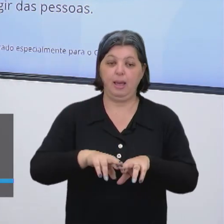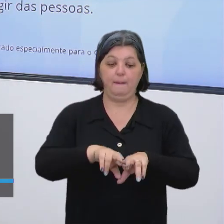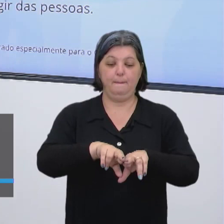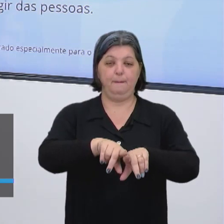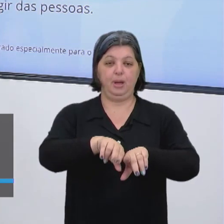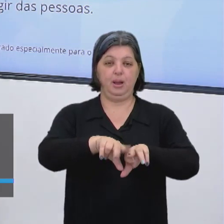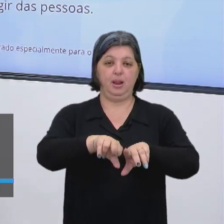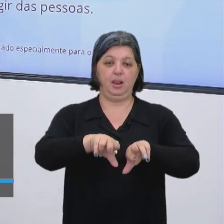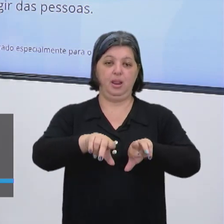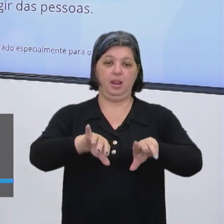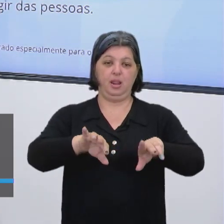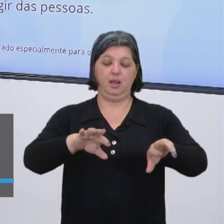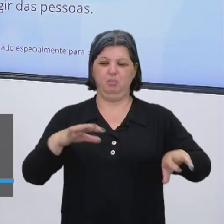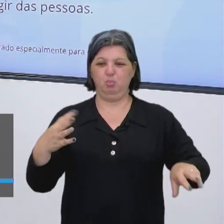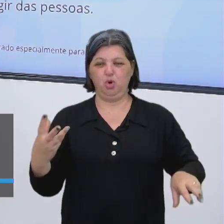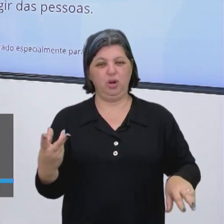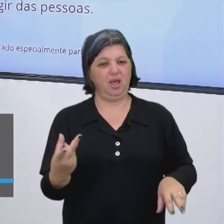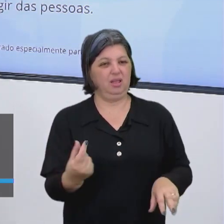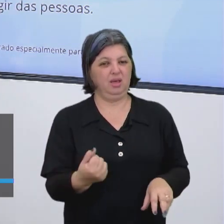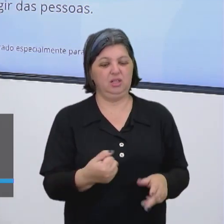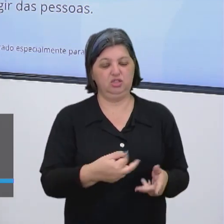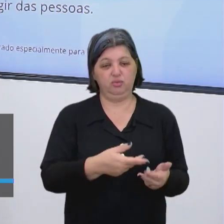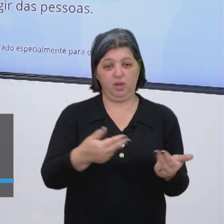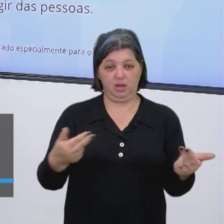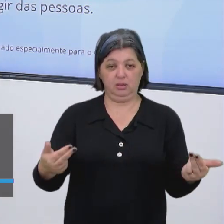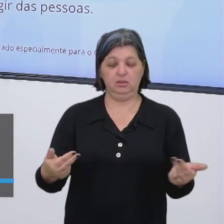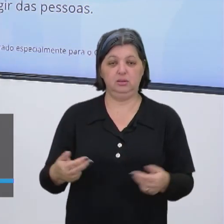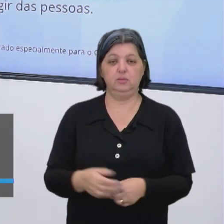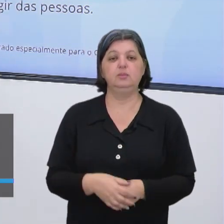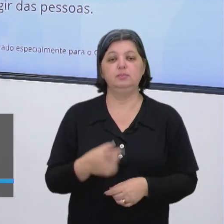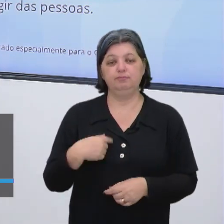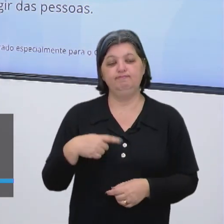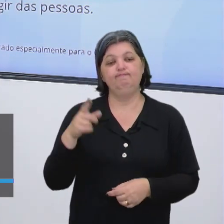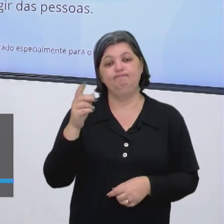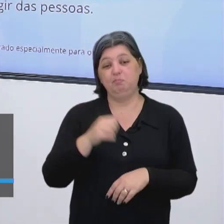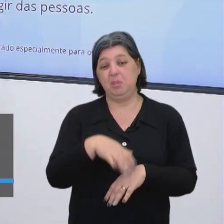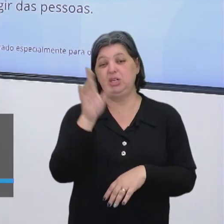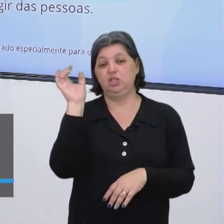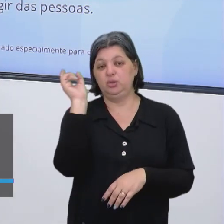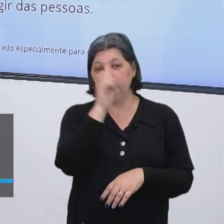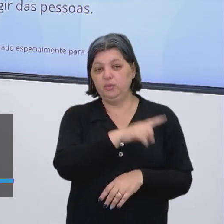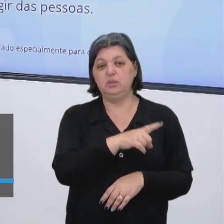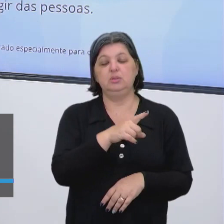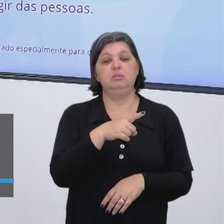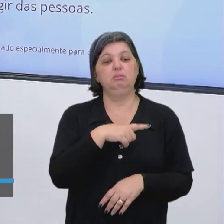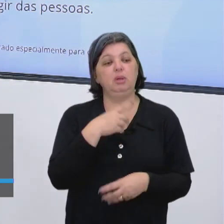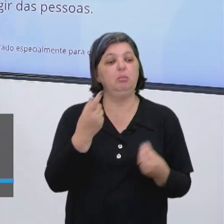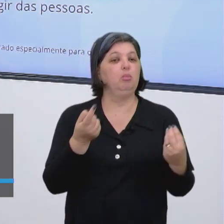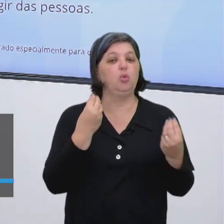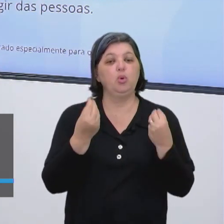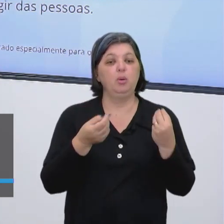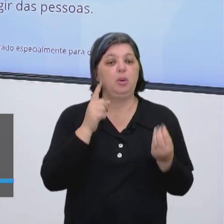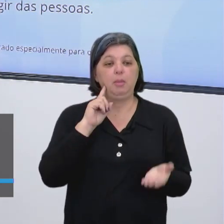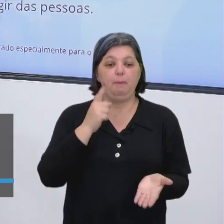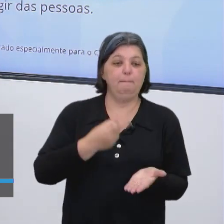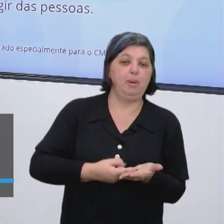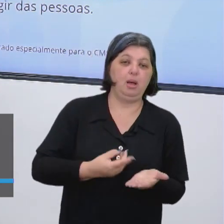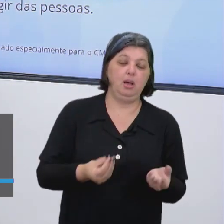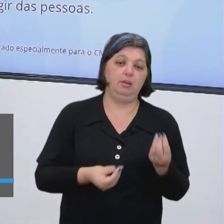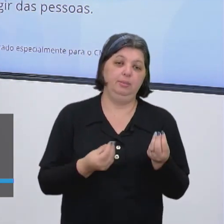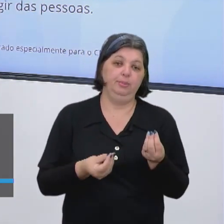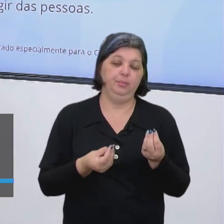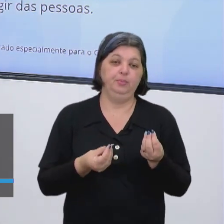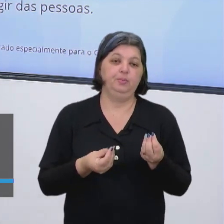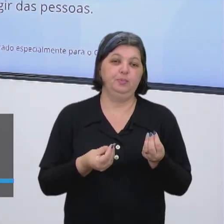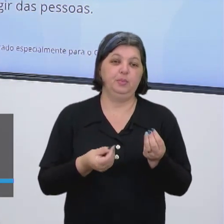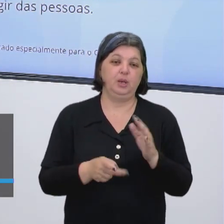Né? E cada vez mais ao longo do tempo, fica mais difícil ainda a gente ter essas definições fixas, essas